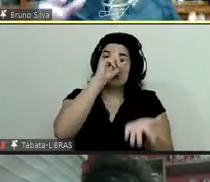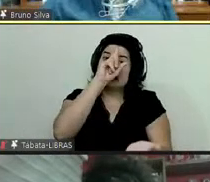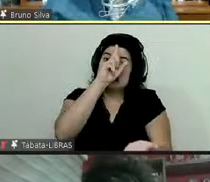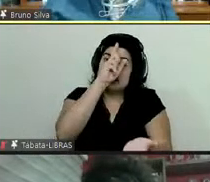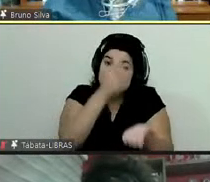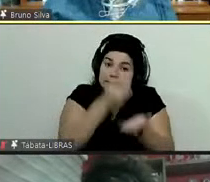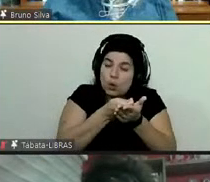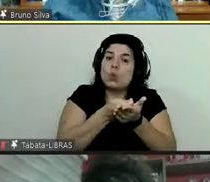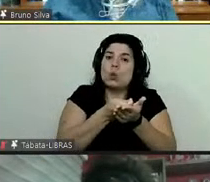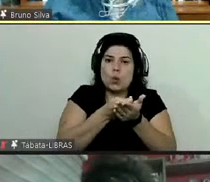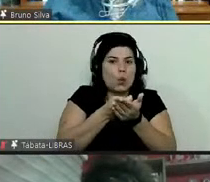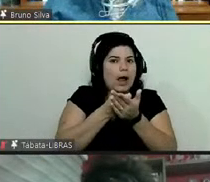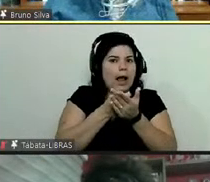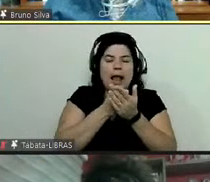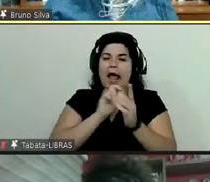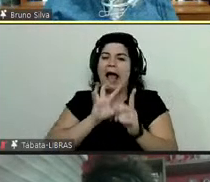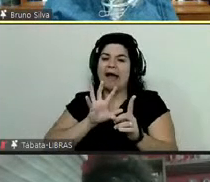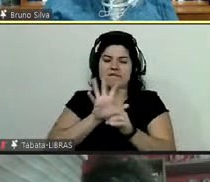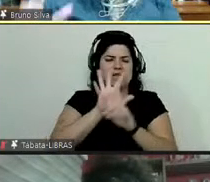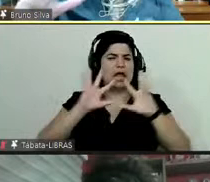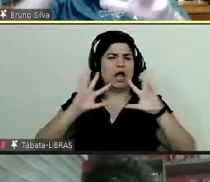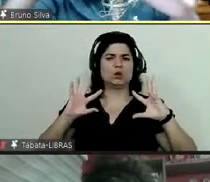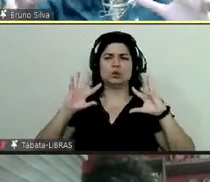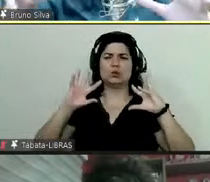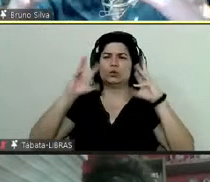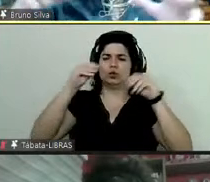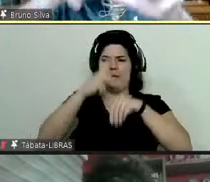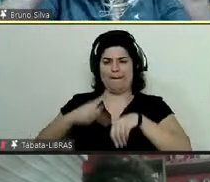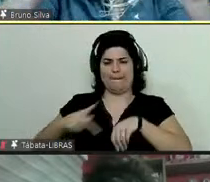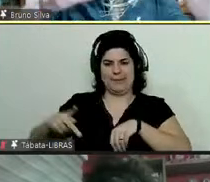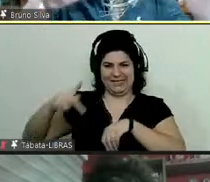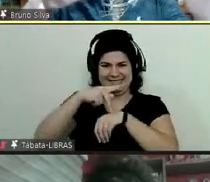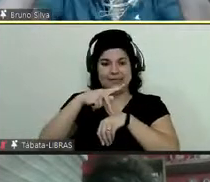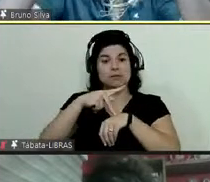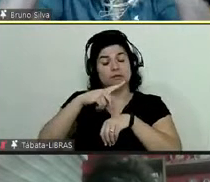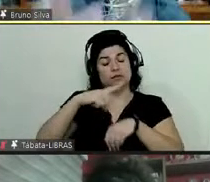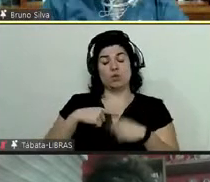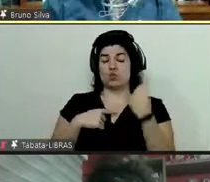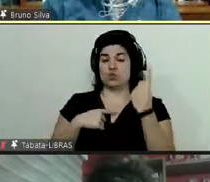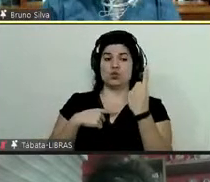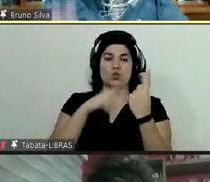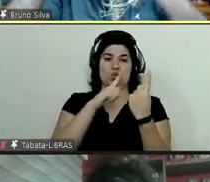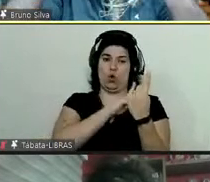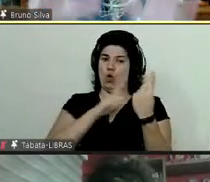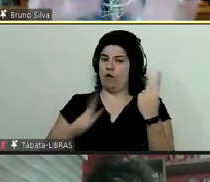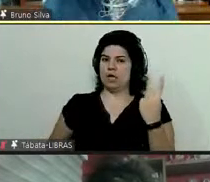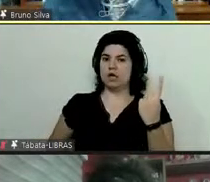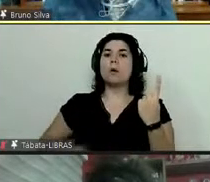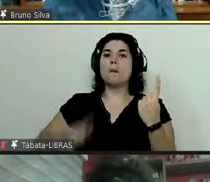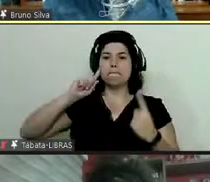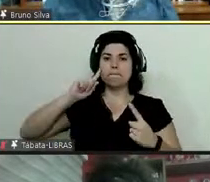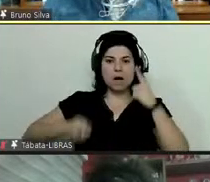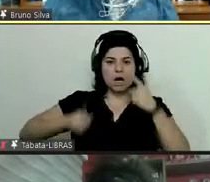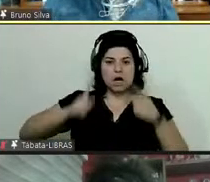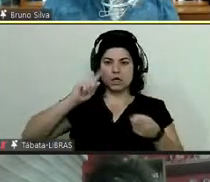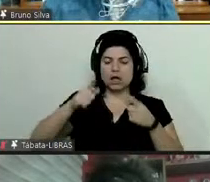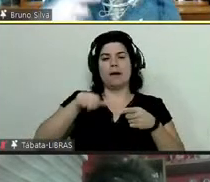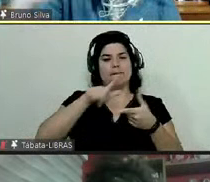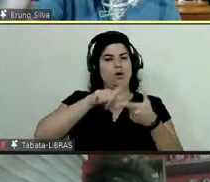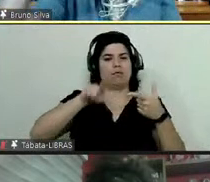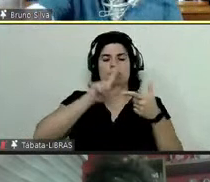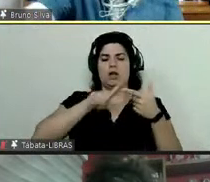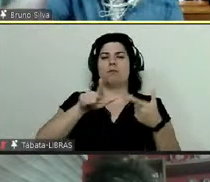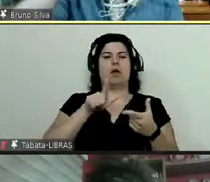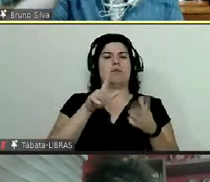impactam em todo o país você tem um governo Central governo Central decide vale para tudo ali são resolvidos os problemas